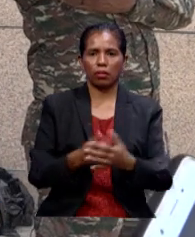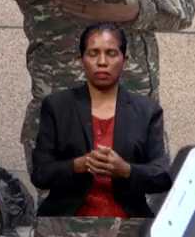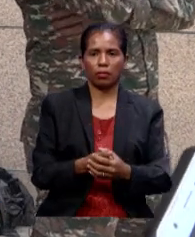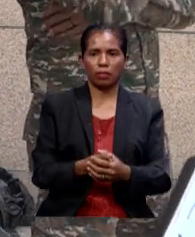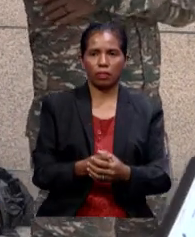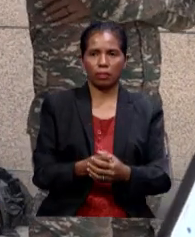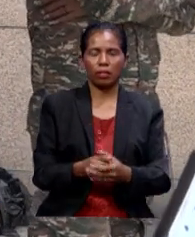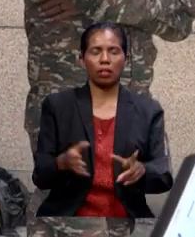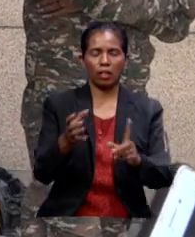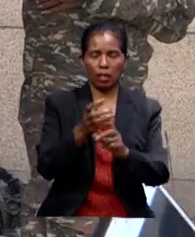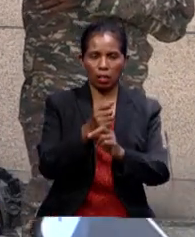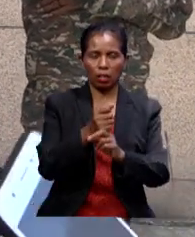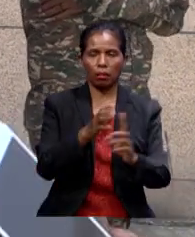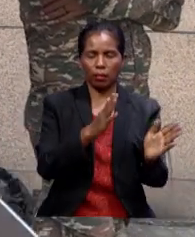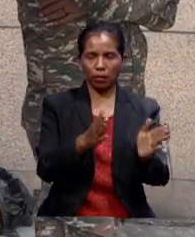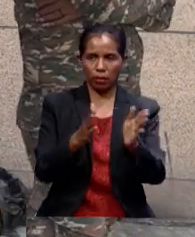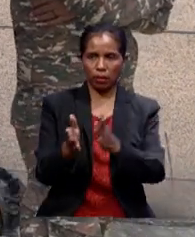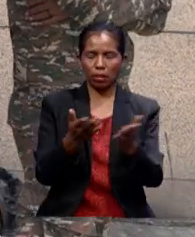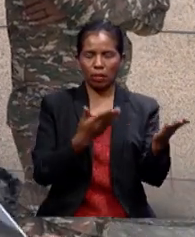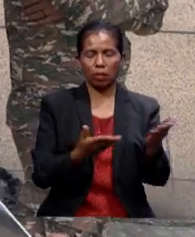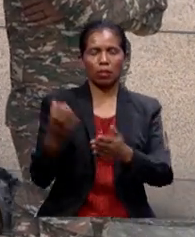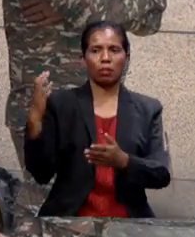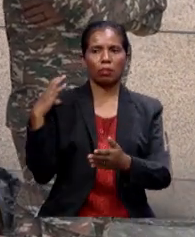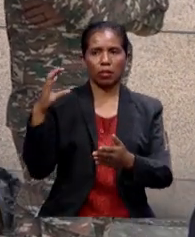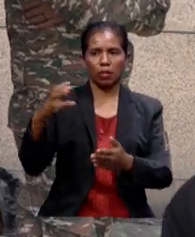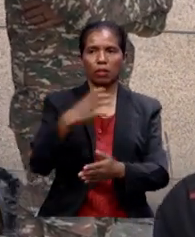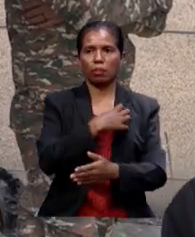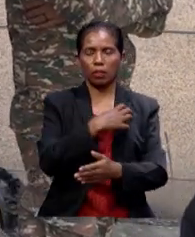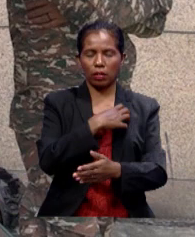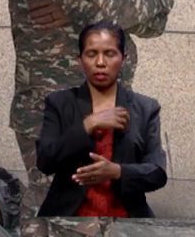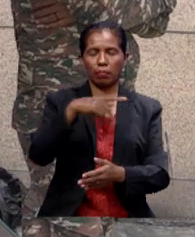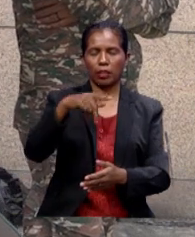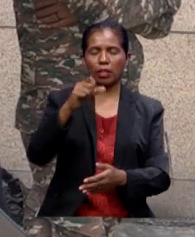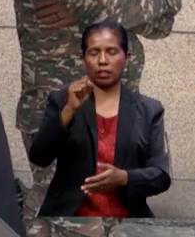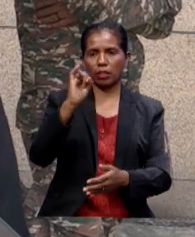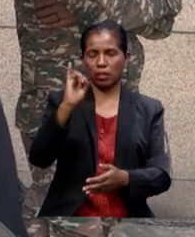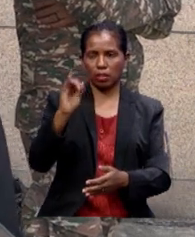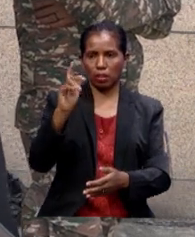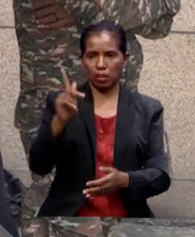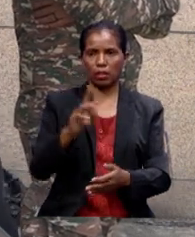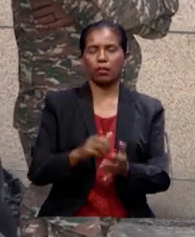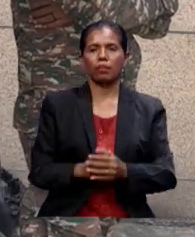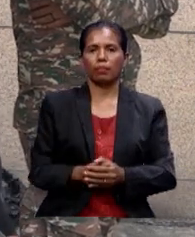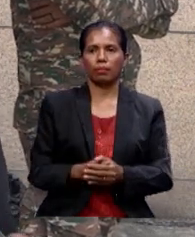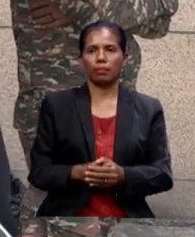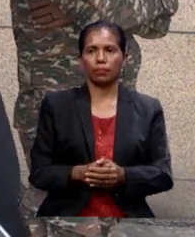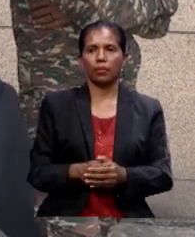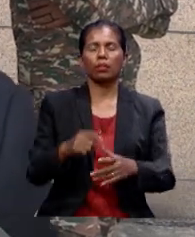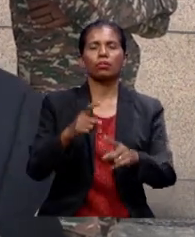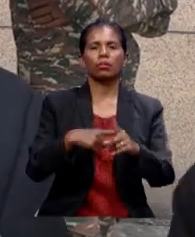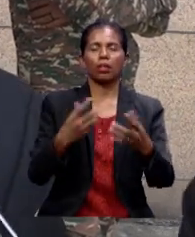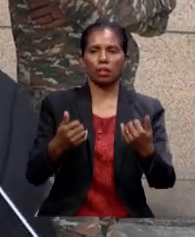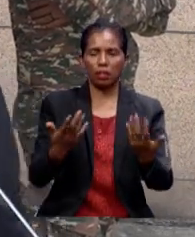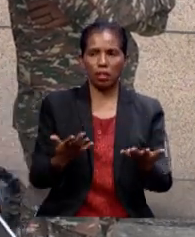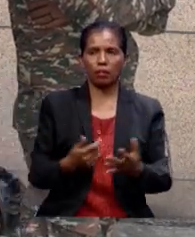de cair processo, nem dele a competência ba polícia científica. Depois nem fulan hira,